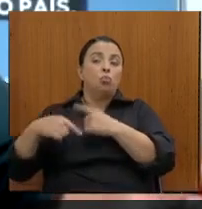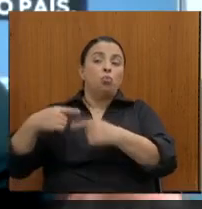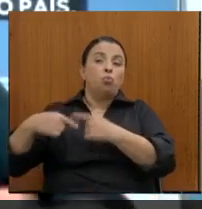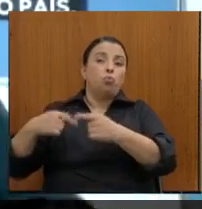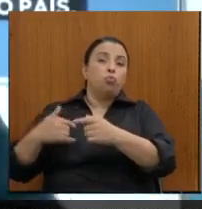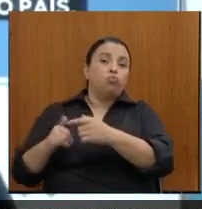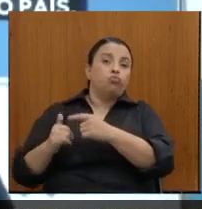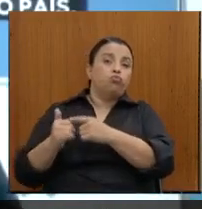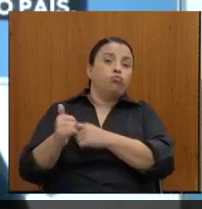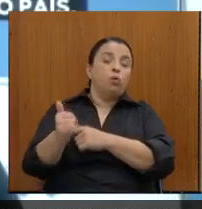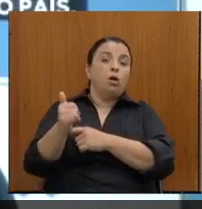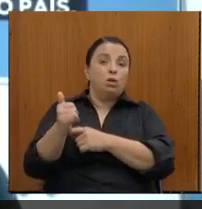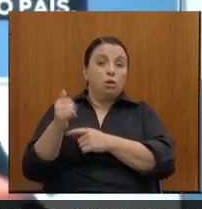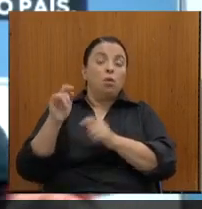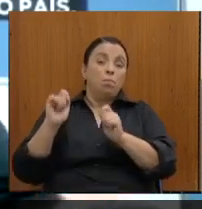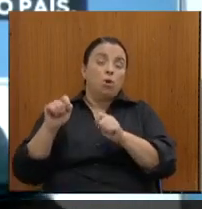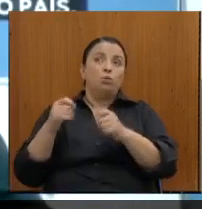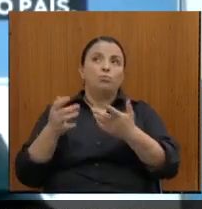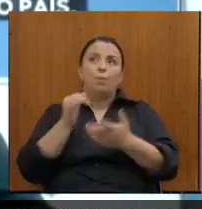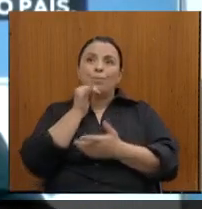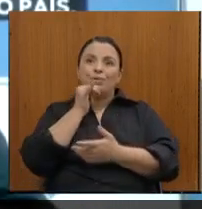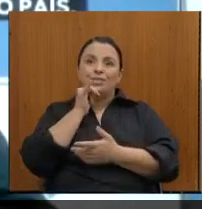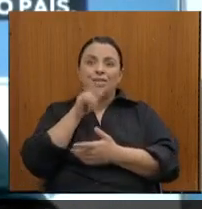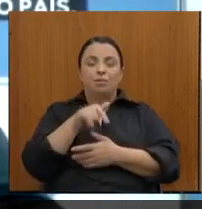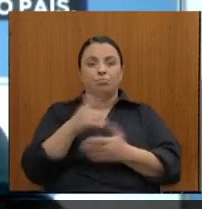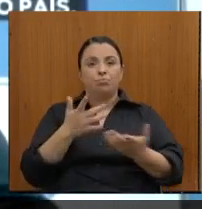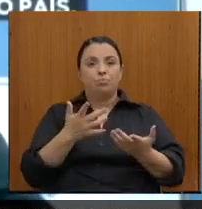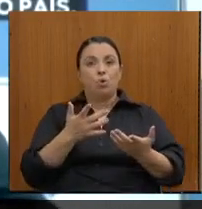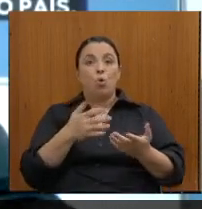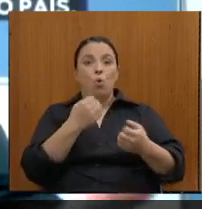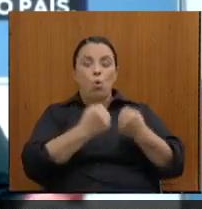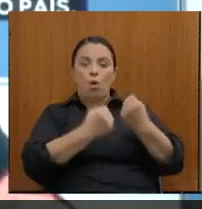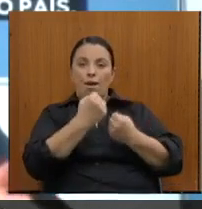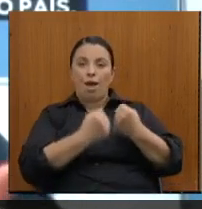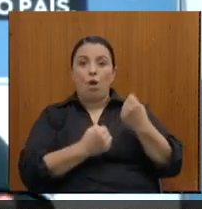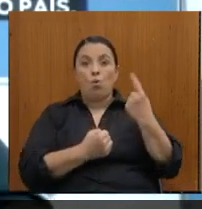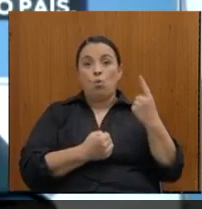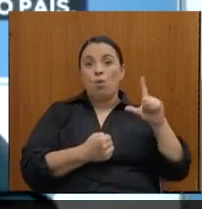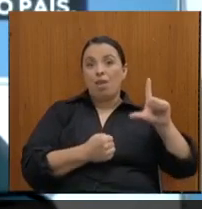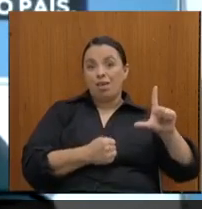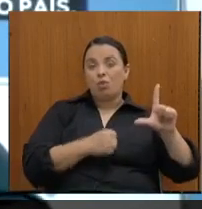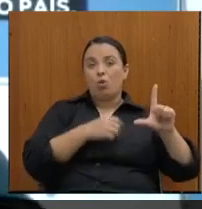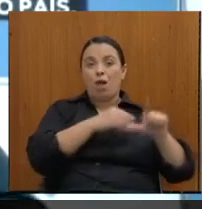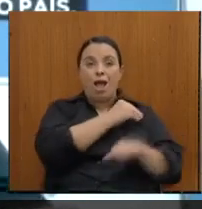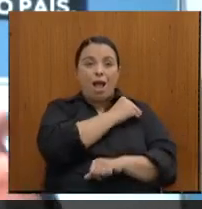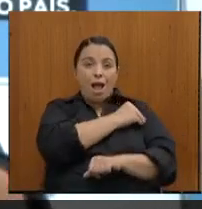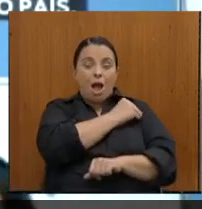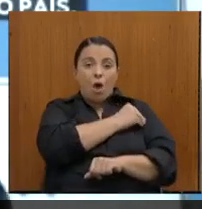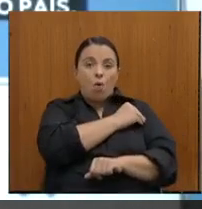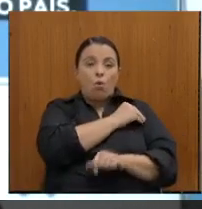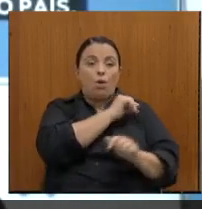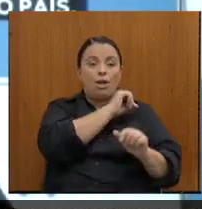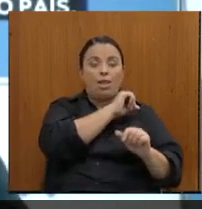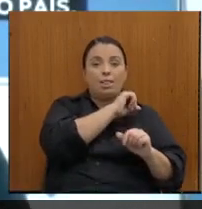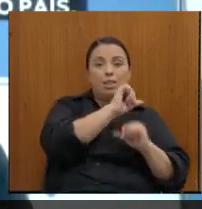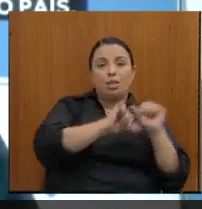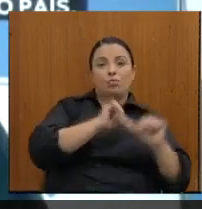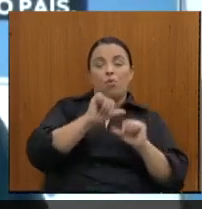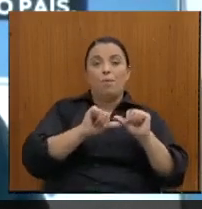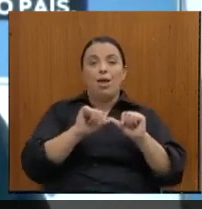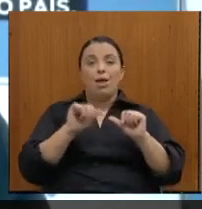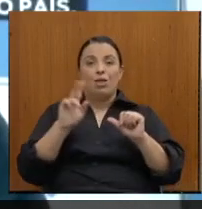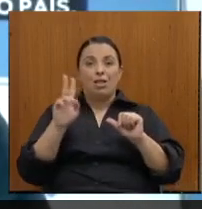que mata um carro seja um carro com um litro de água que a transformar em hidrogênio e depois transformado